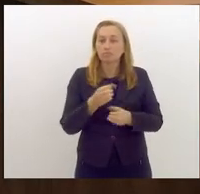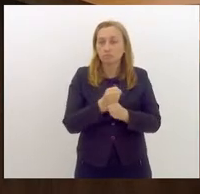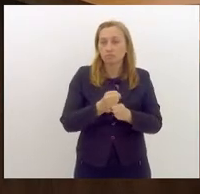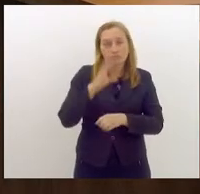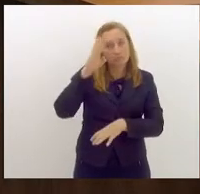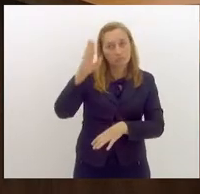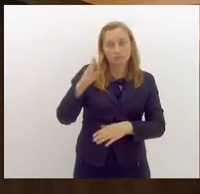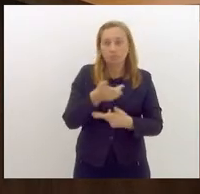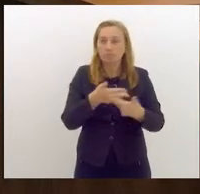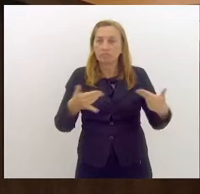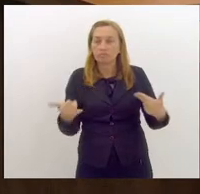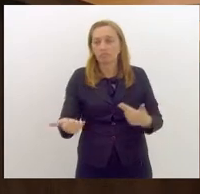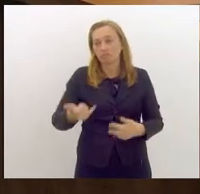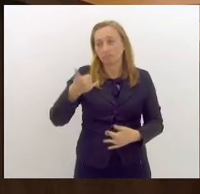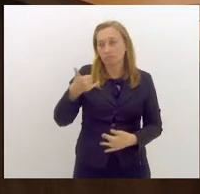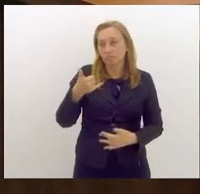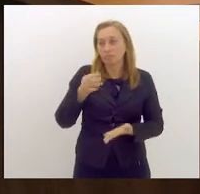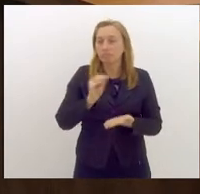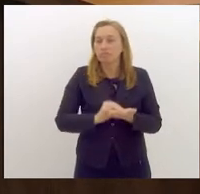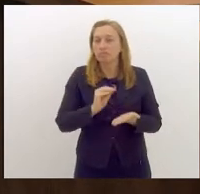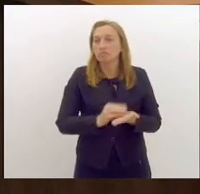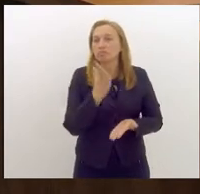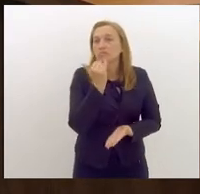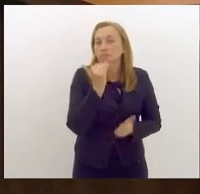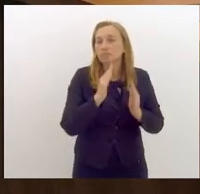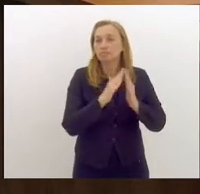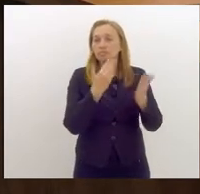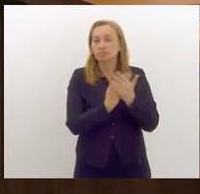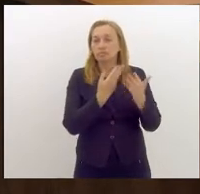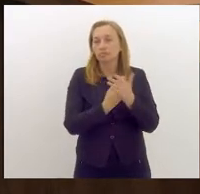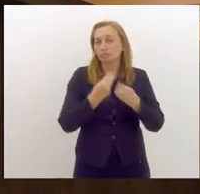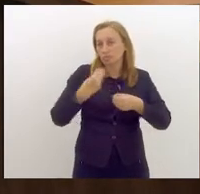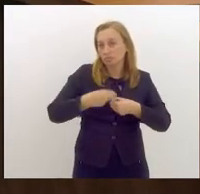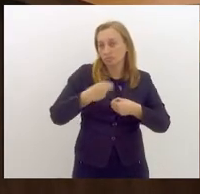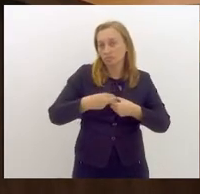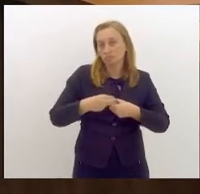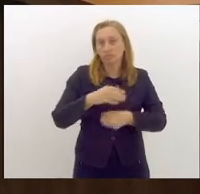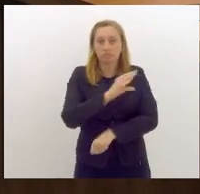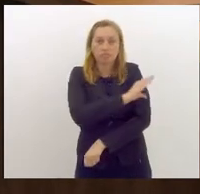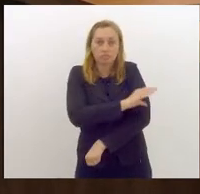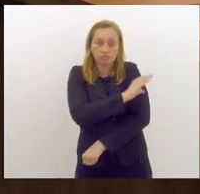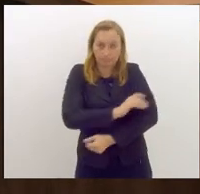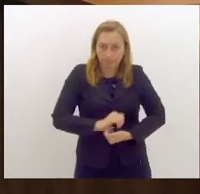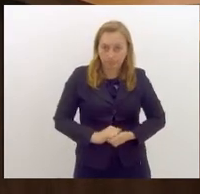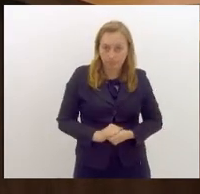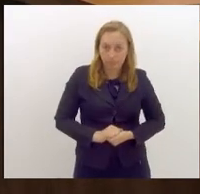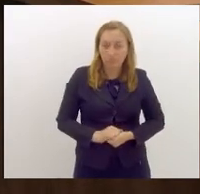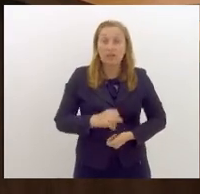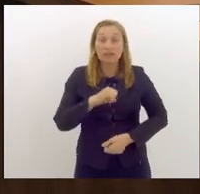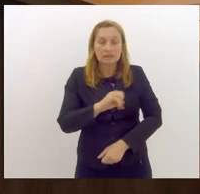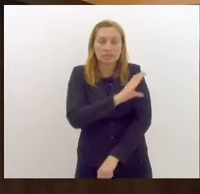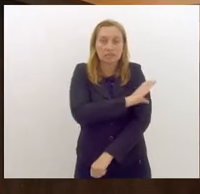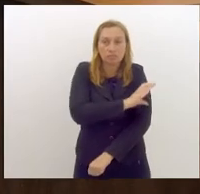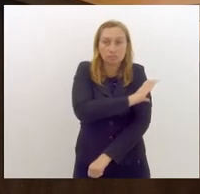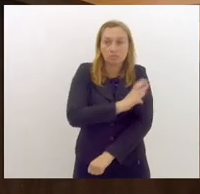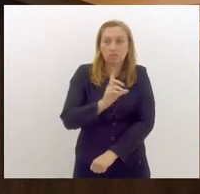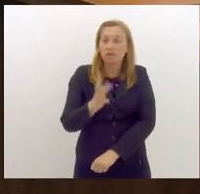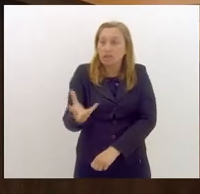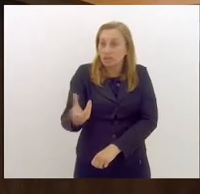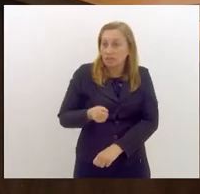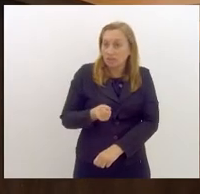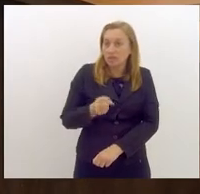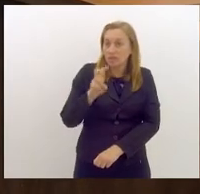diversos telefonemas estava faltando comida nas escolas municipais de Campos dos Goytacazes esse Campo dos Goytacazes receber